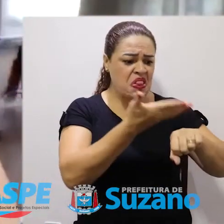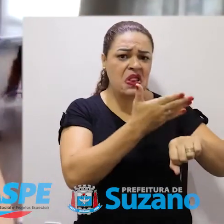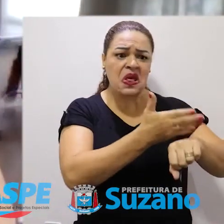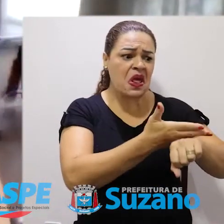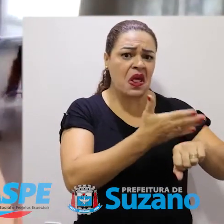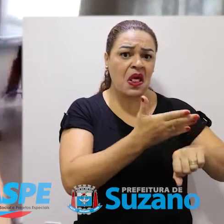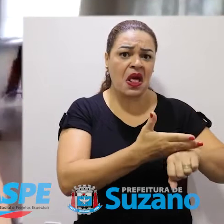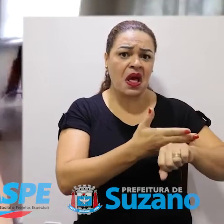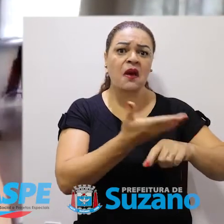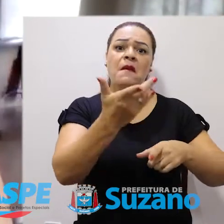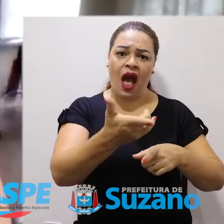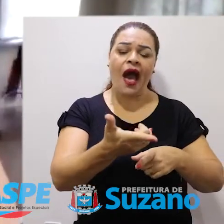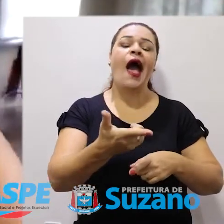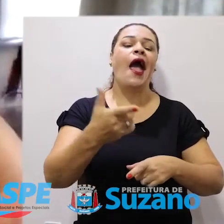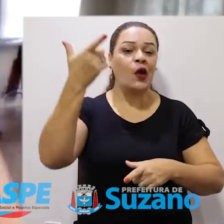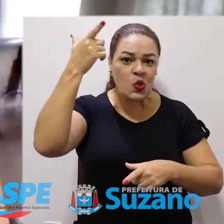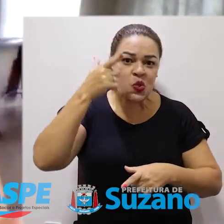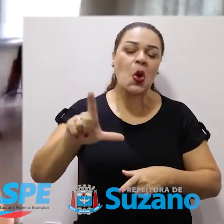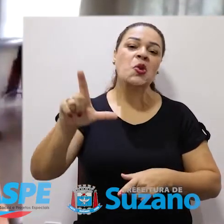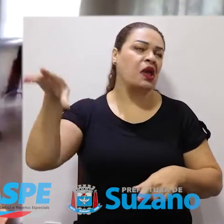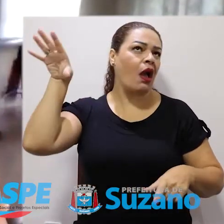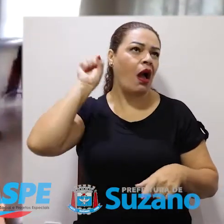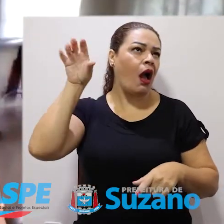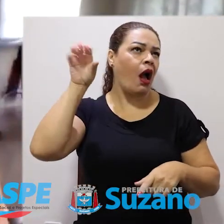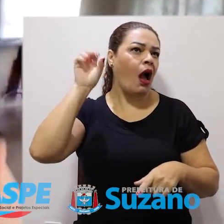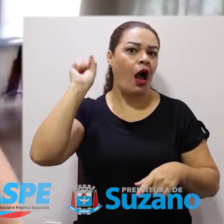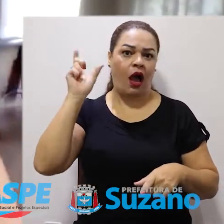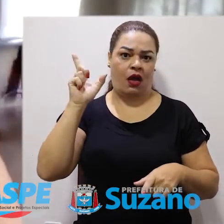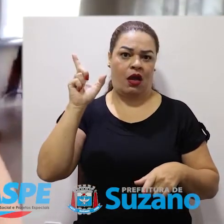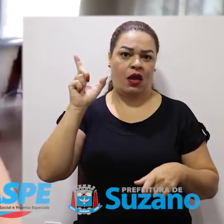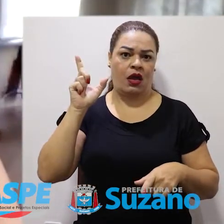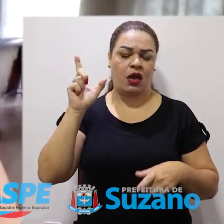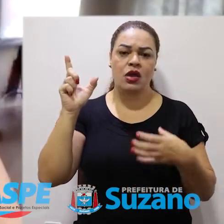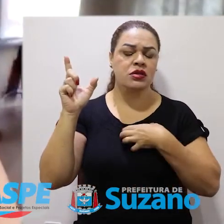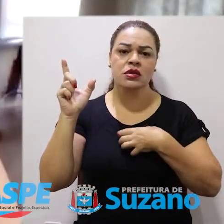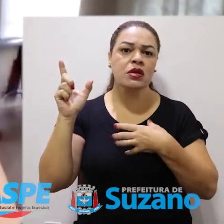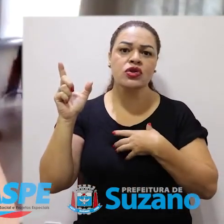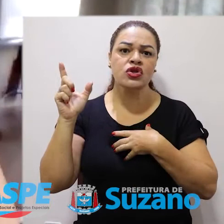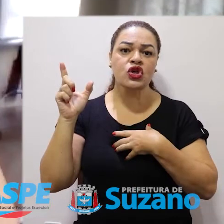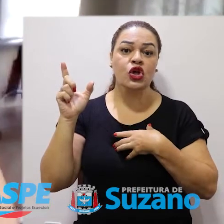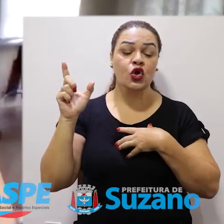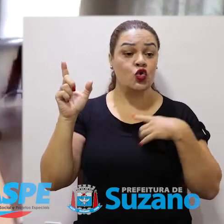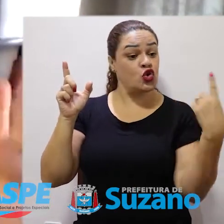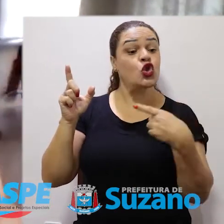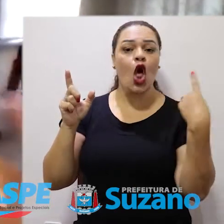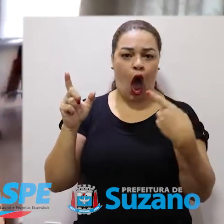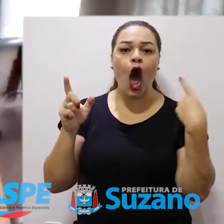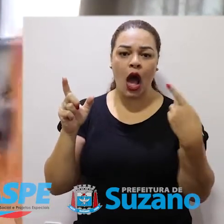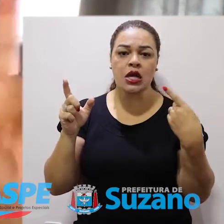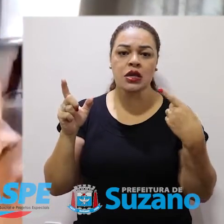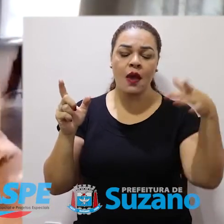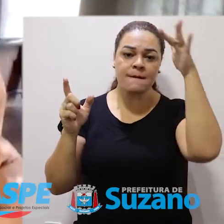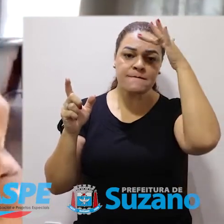para conseguir reconquistar esse sentido que para nós, né, que não